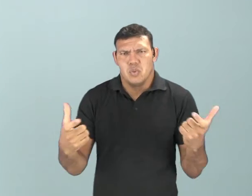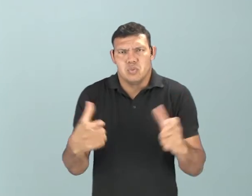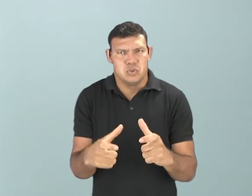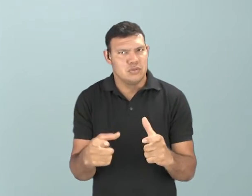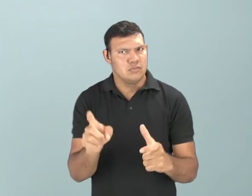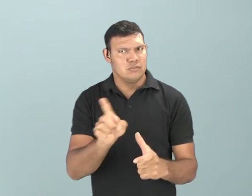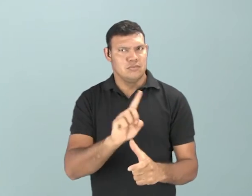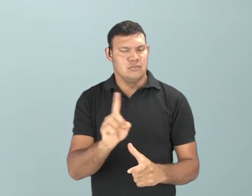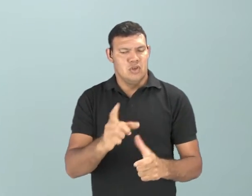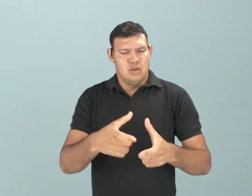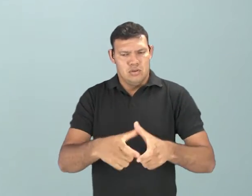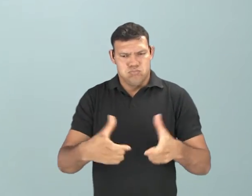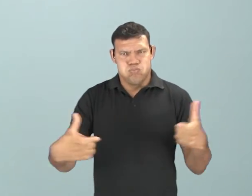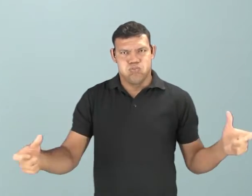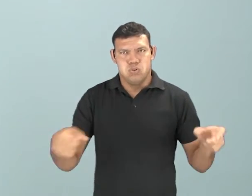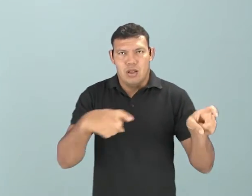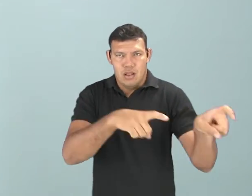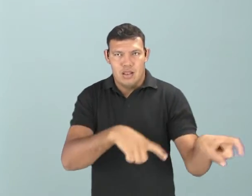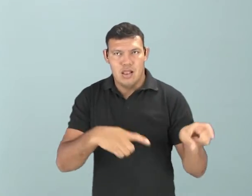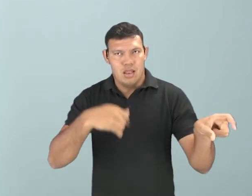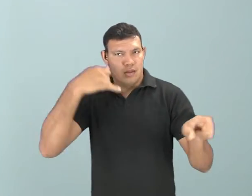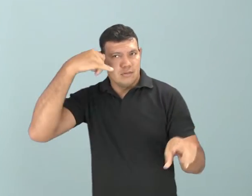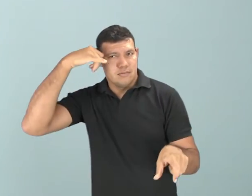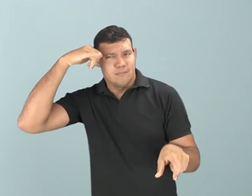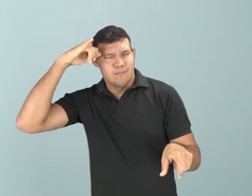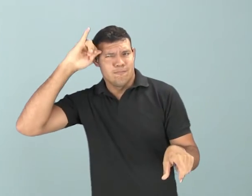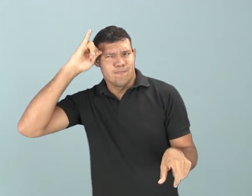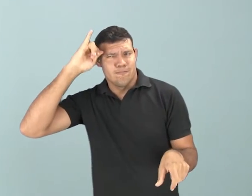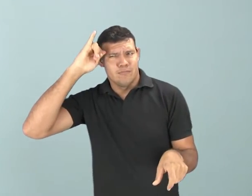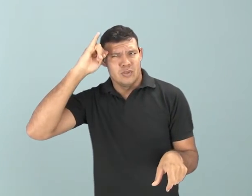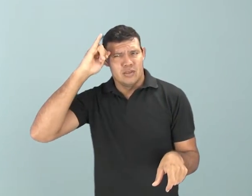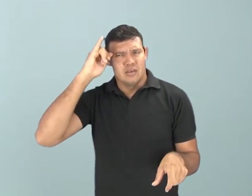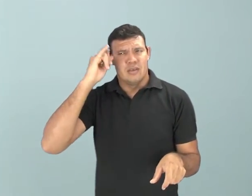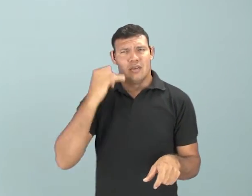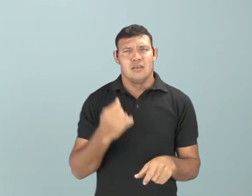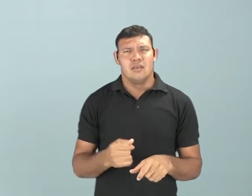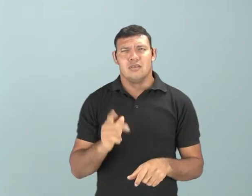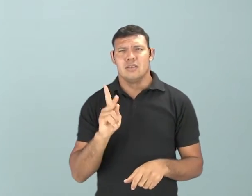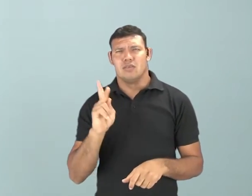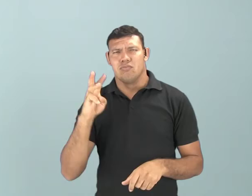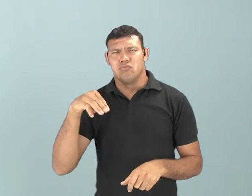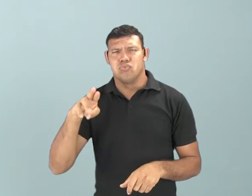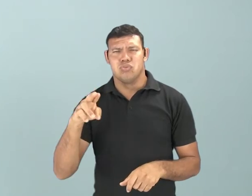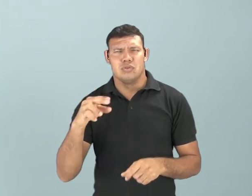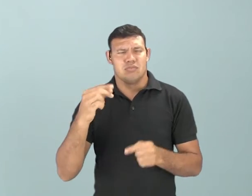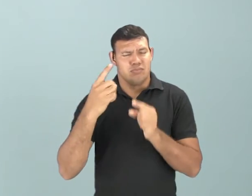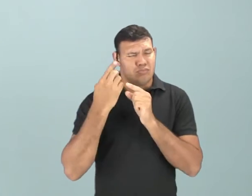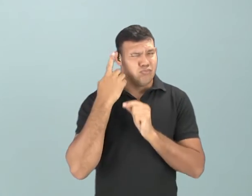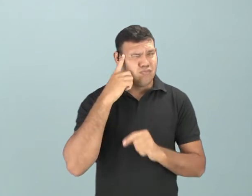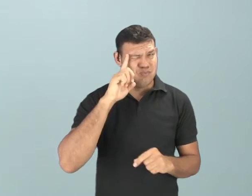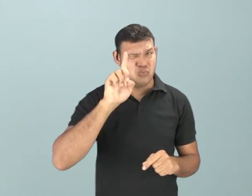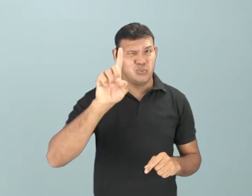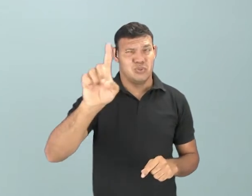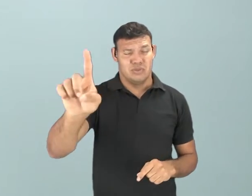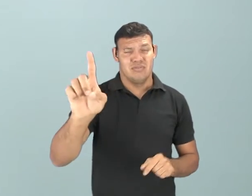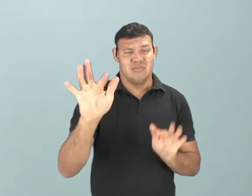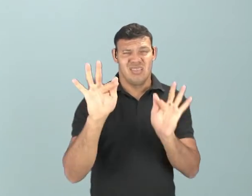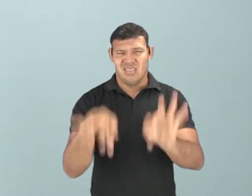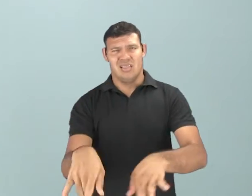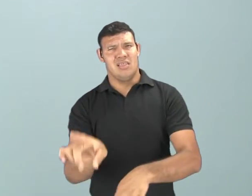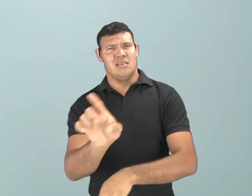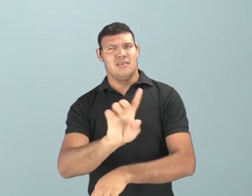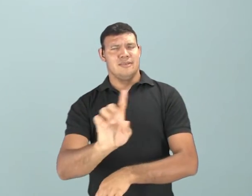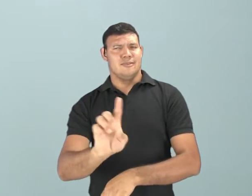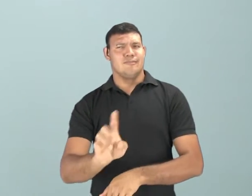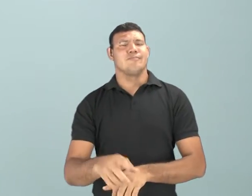mas são grandes fazendas agrícolas que você percorre quilômetros e quilômetros terrestre e não consegue ver o fim,